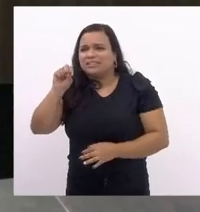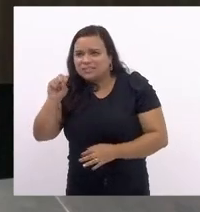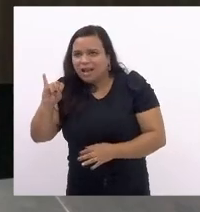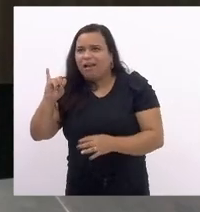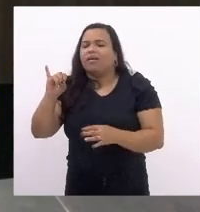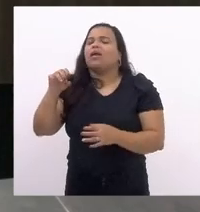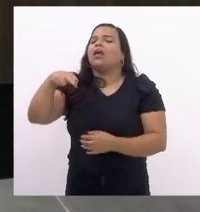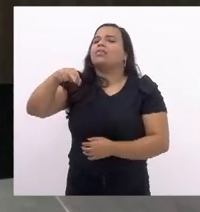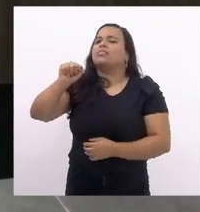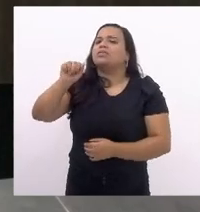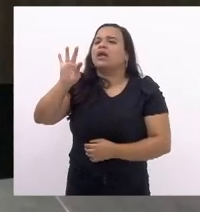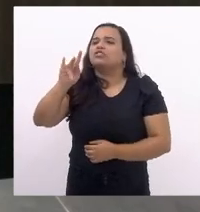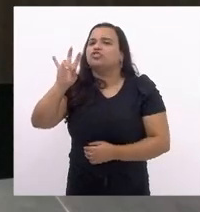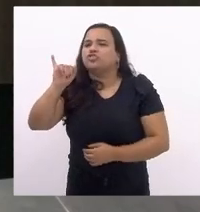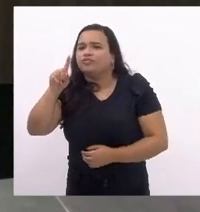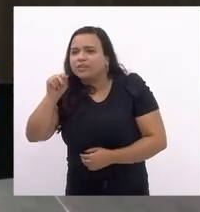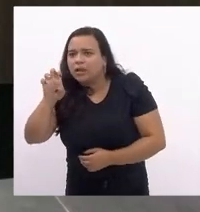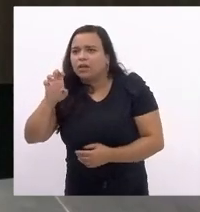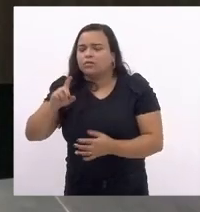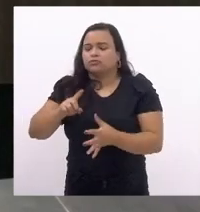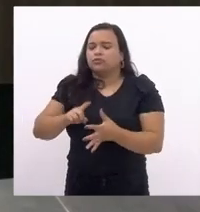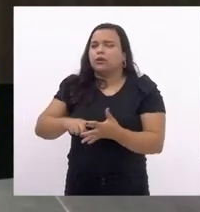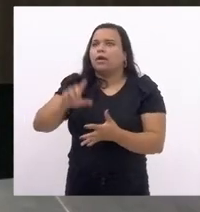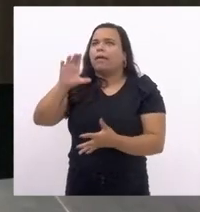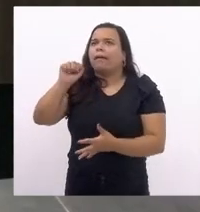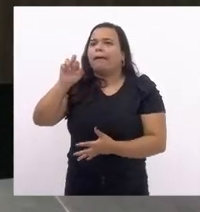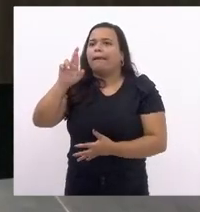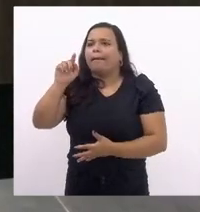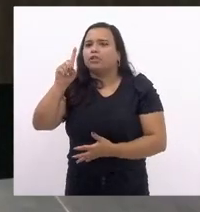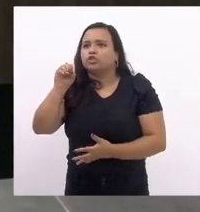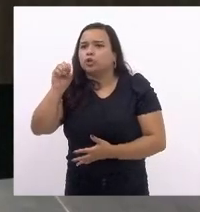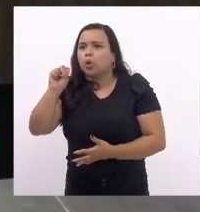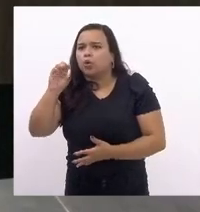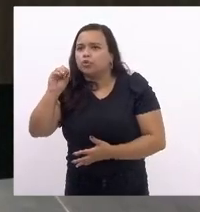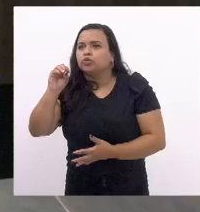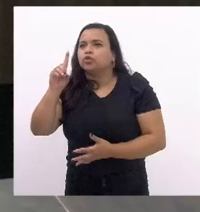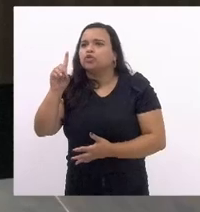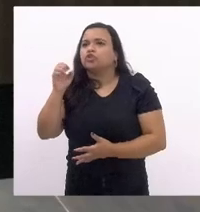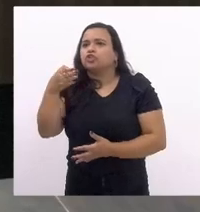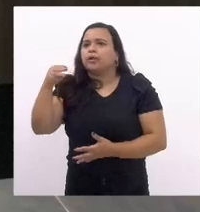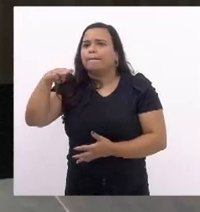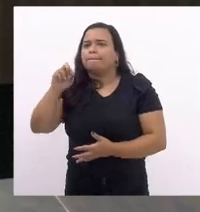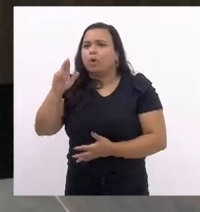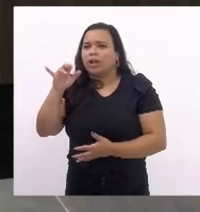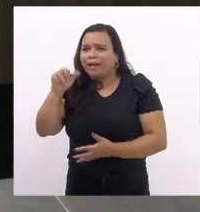Natividade, Cardoso de Moreira, São José de Ubá,